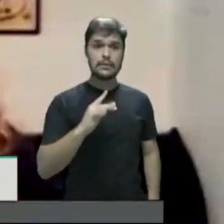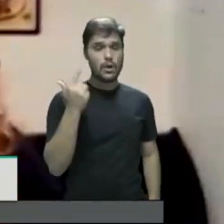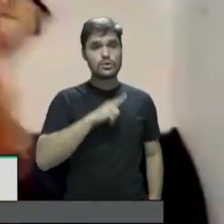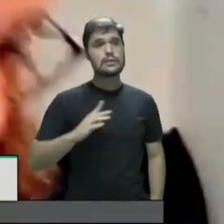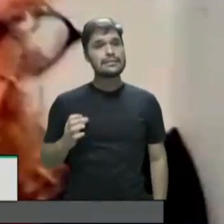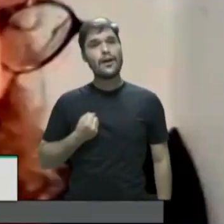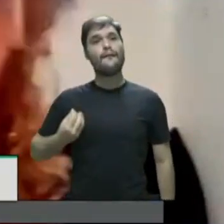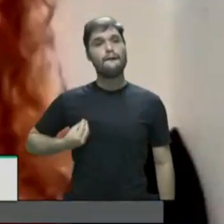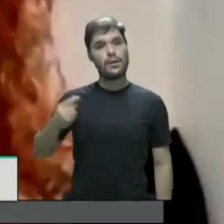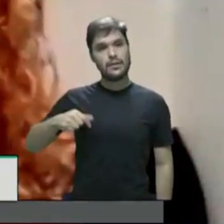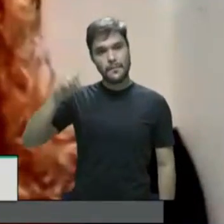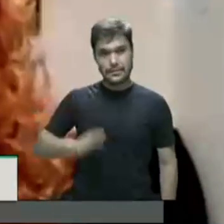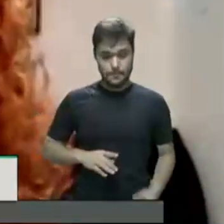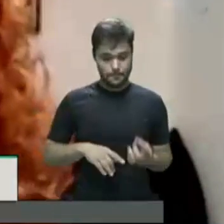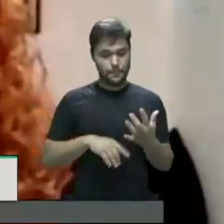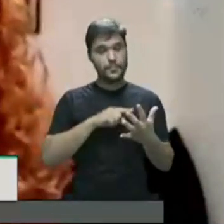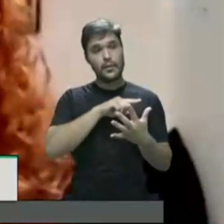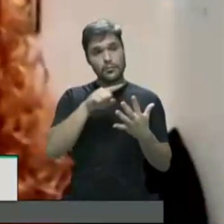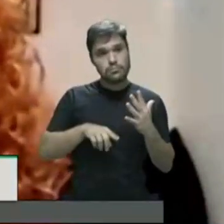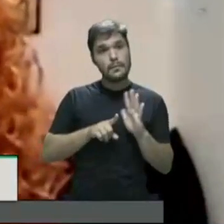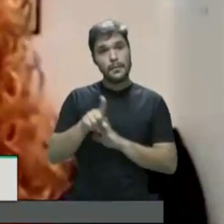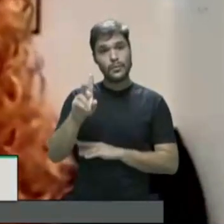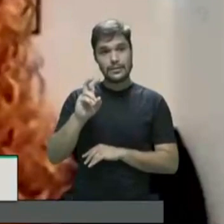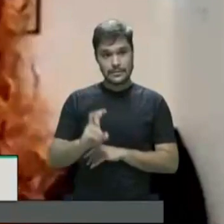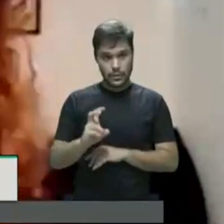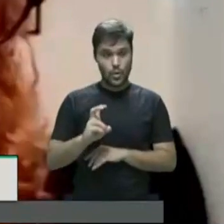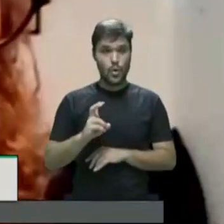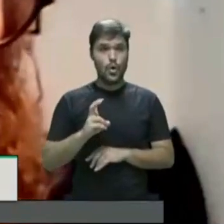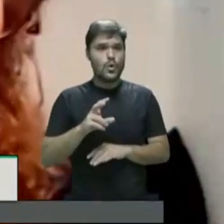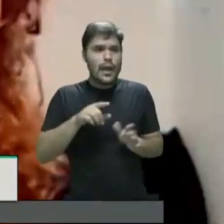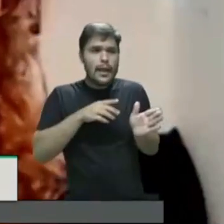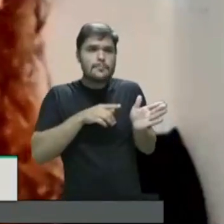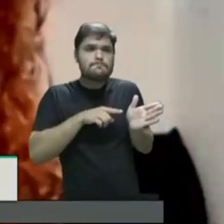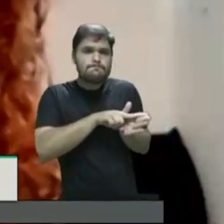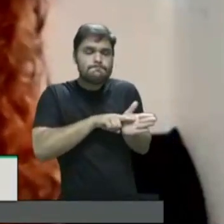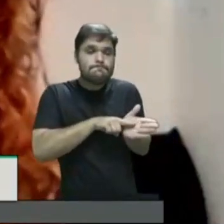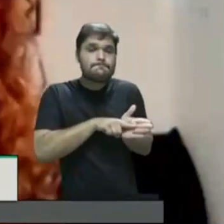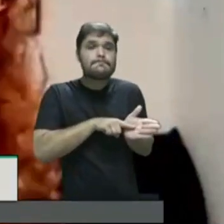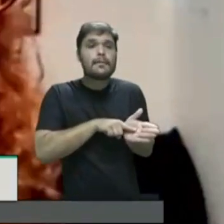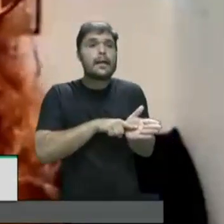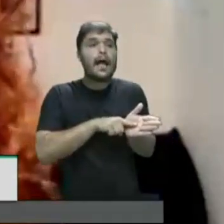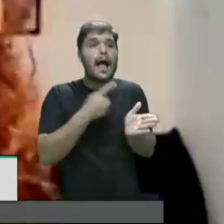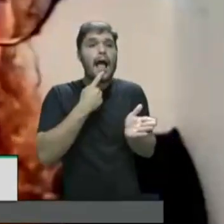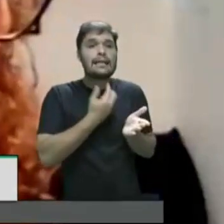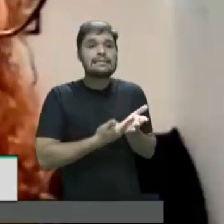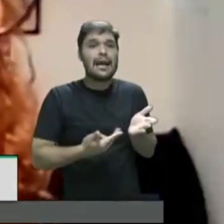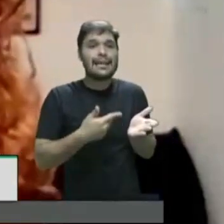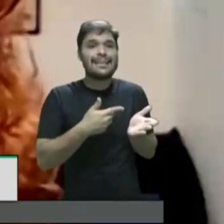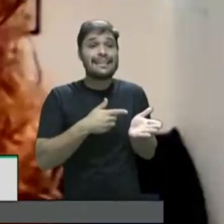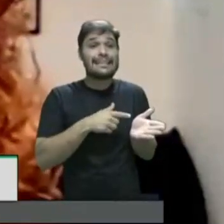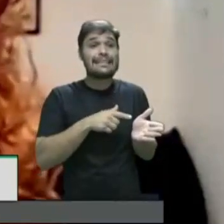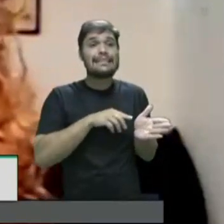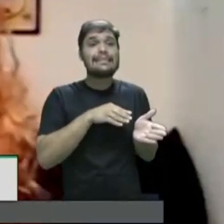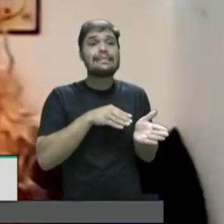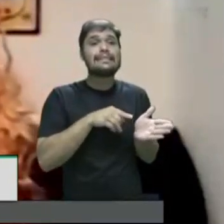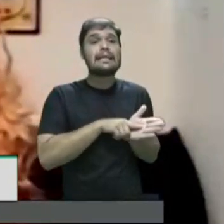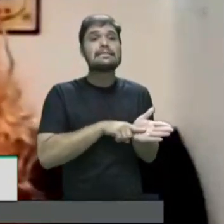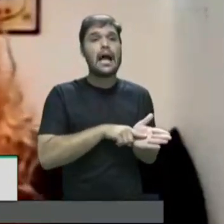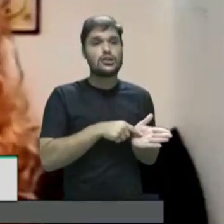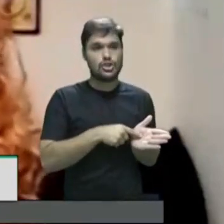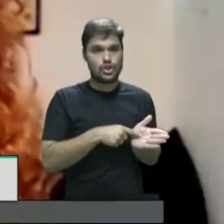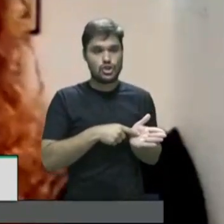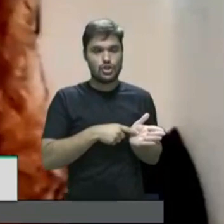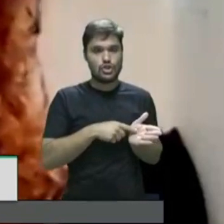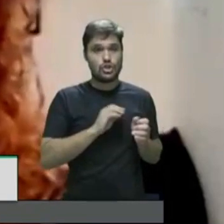país. Quinta questão, dentro do meu tempo, a testagem. Nós sabemos que o Ministério da Saúde, pelo menos a informação que eu